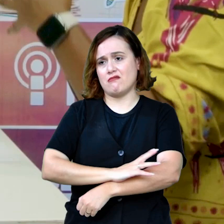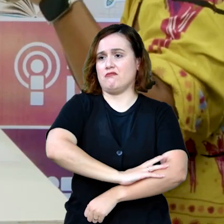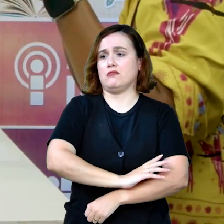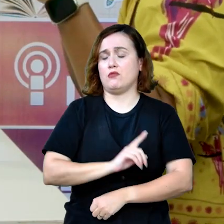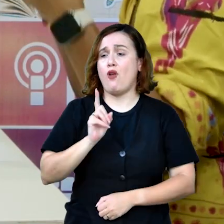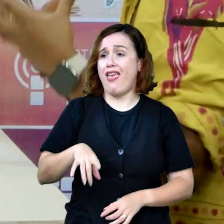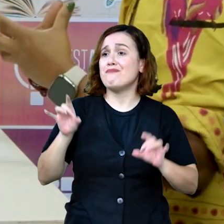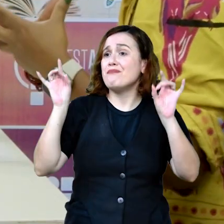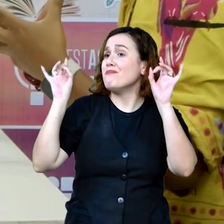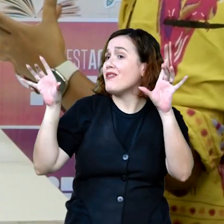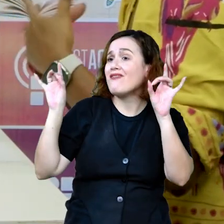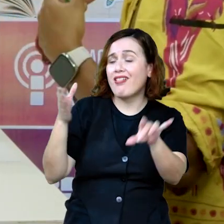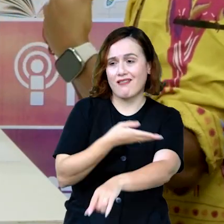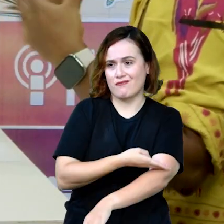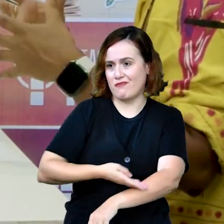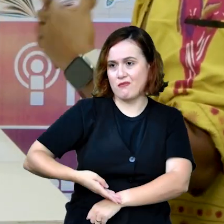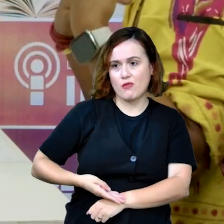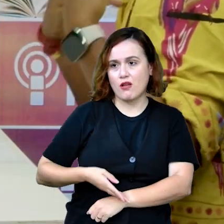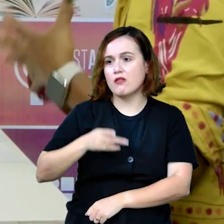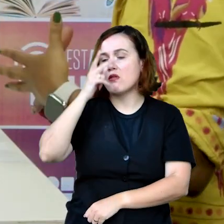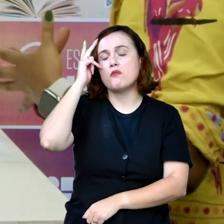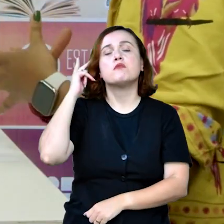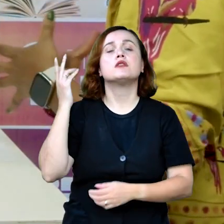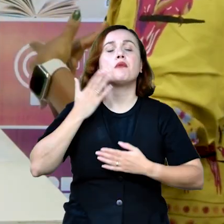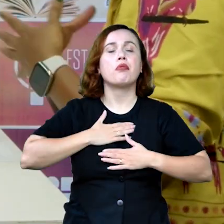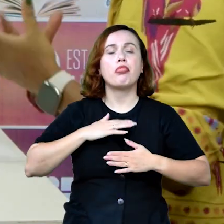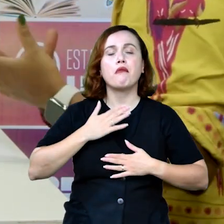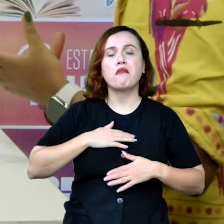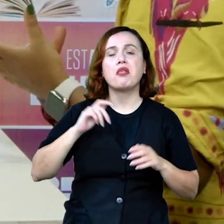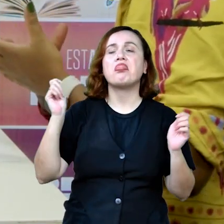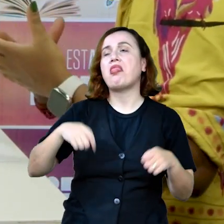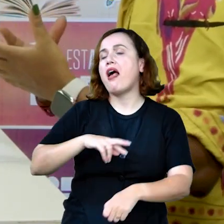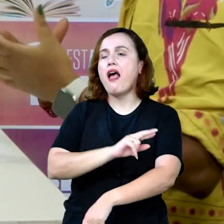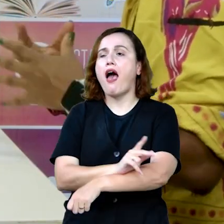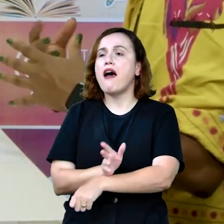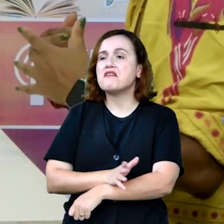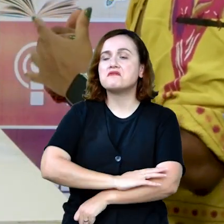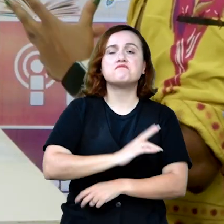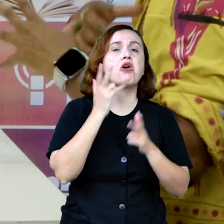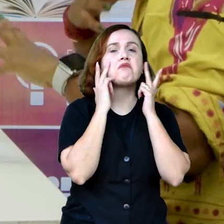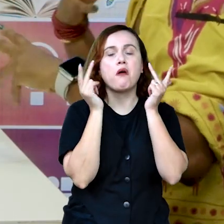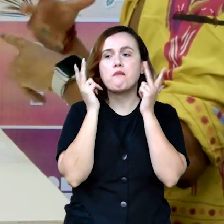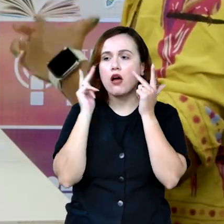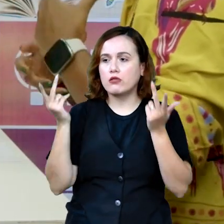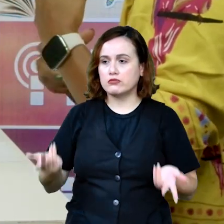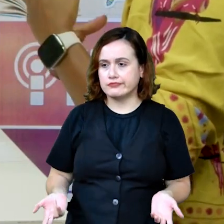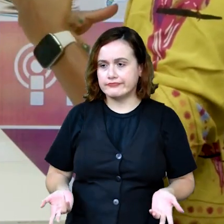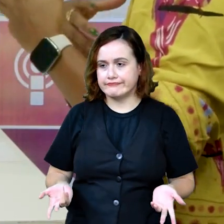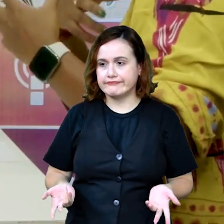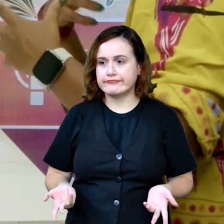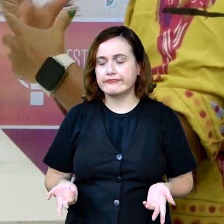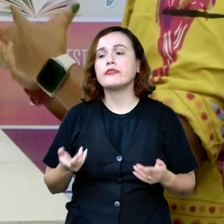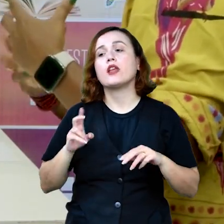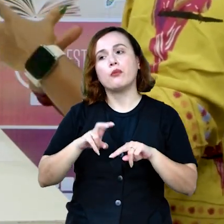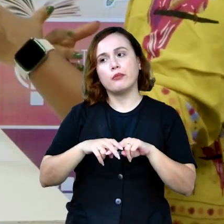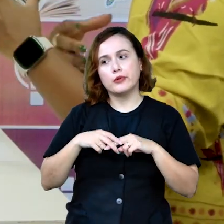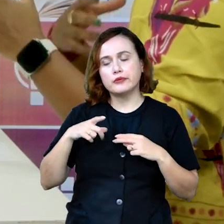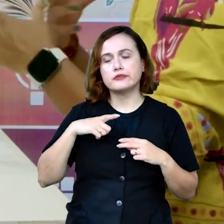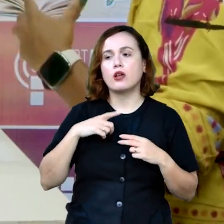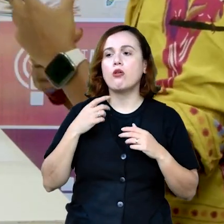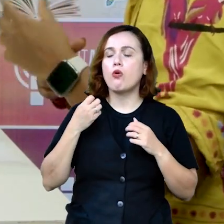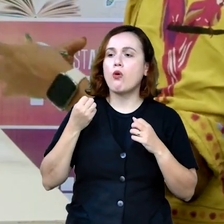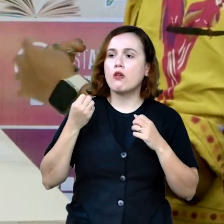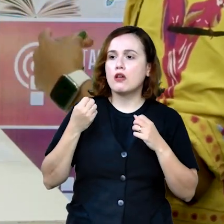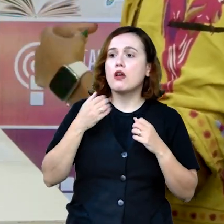branquitude é algo tão estruturado que deixa as pessoas muito à vontade de praticar racismo o tempo todo. Mas eu gosto muito, sim, de falar sobre isso,